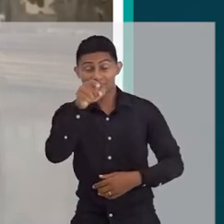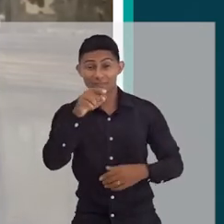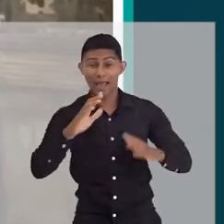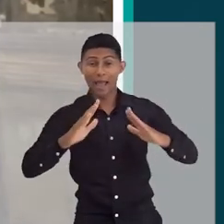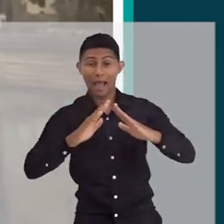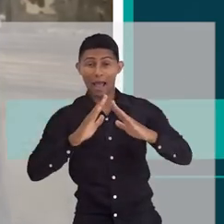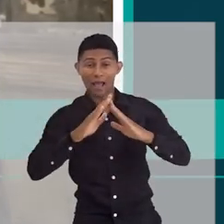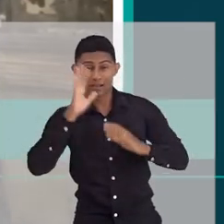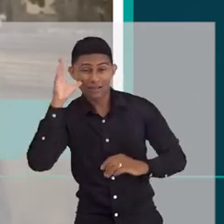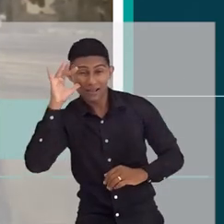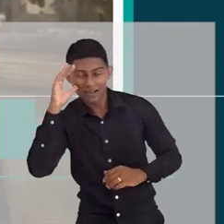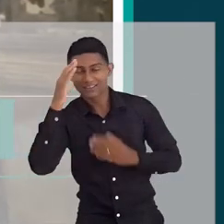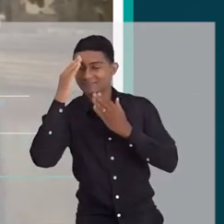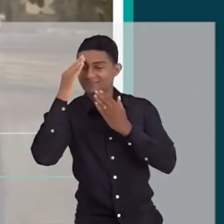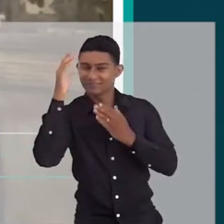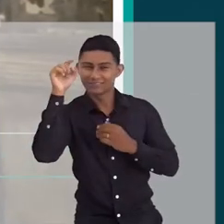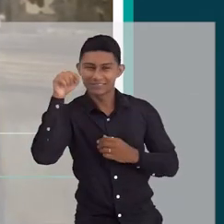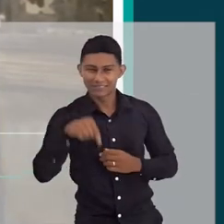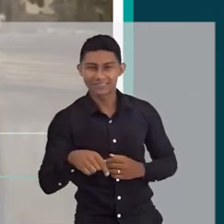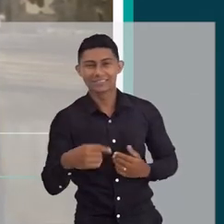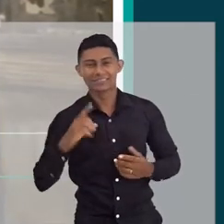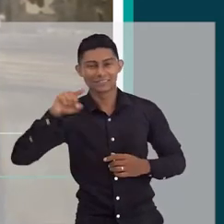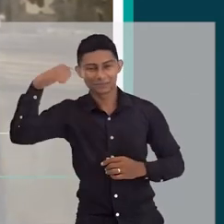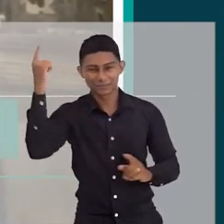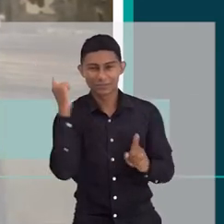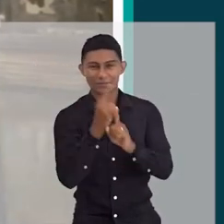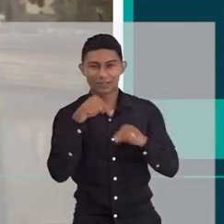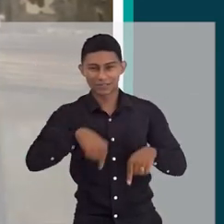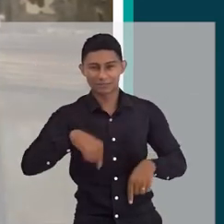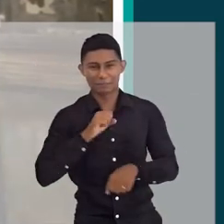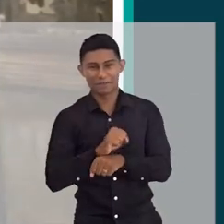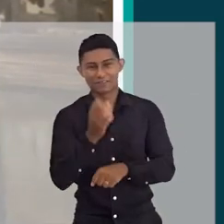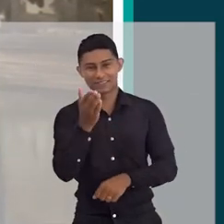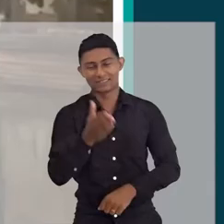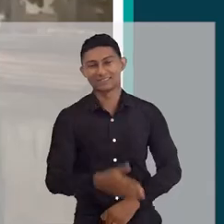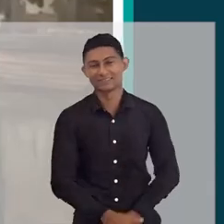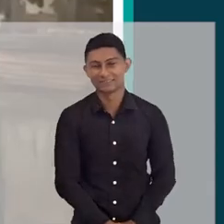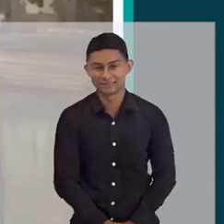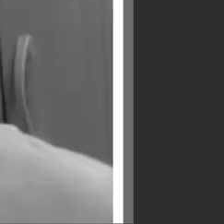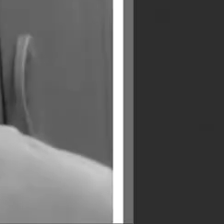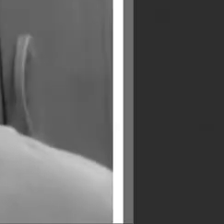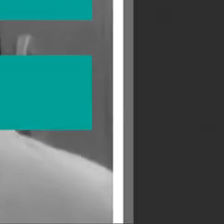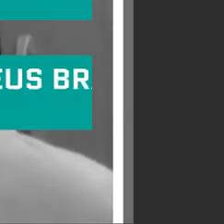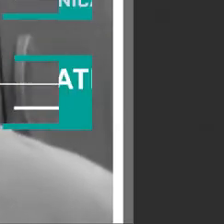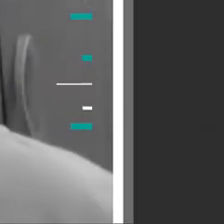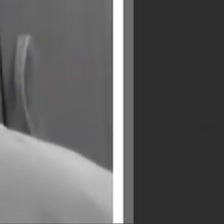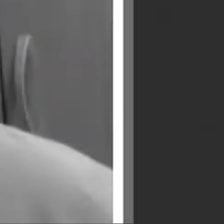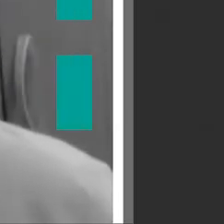você que está em casa, muito obrigado pela audiência. Até o próximo encontro. Eu te espero.